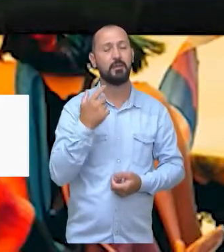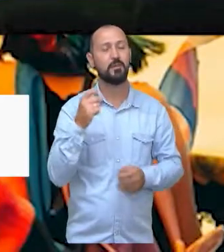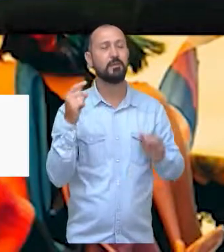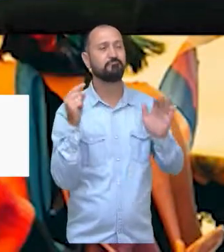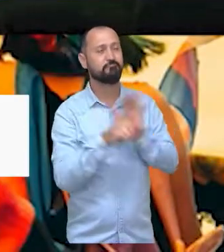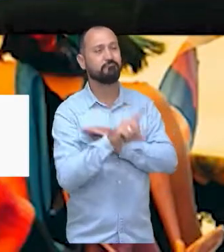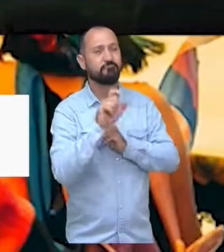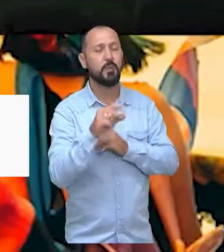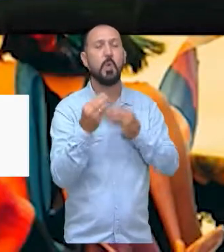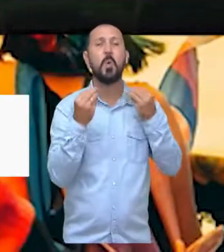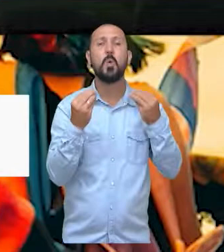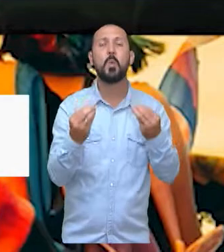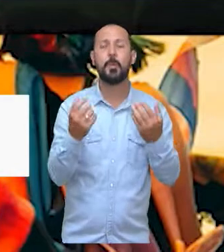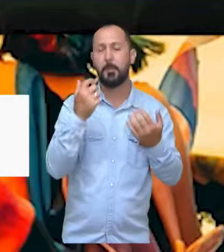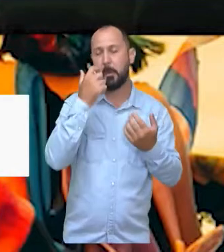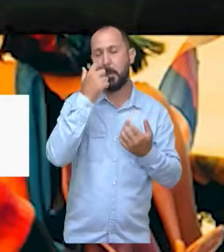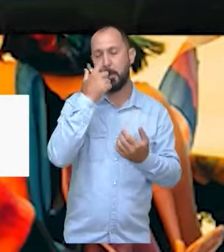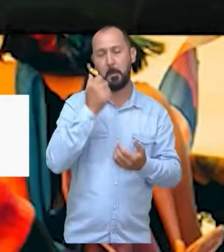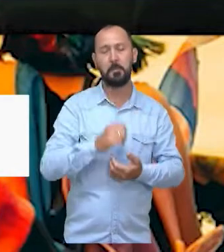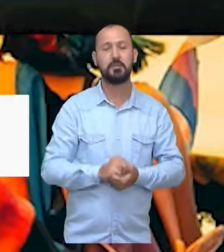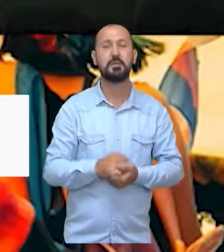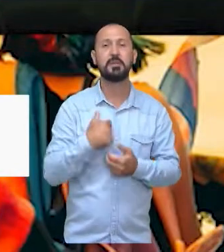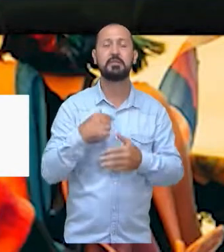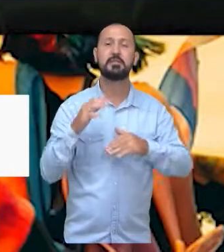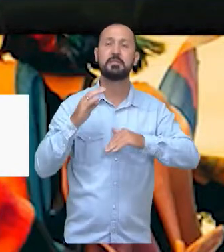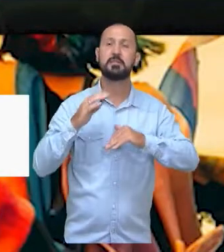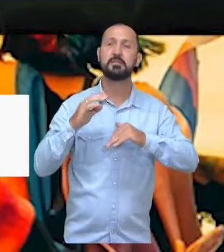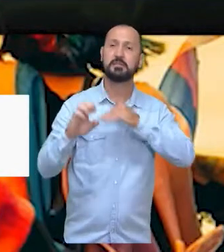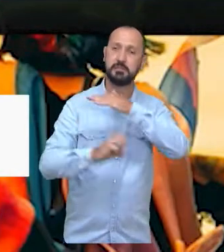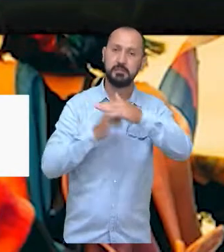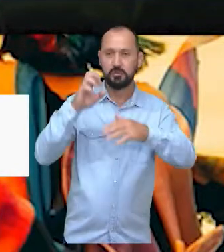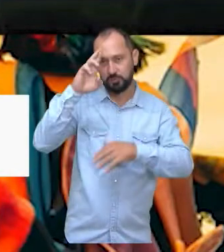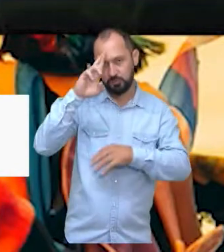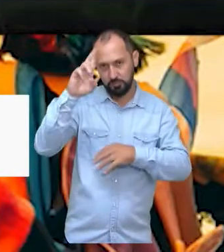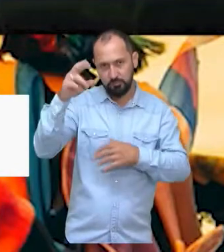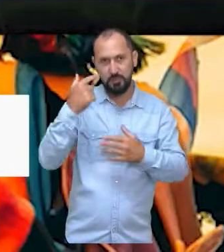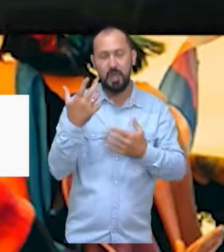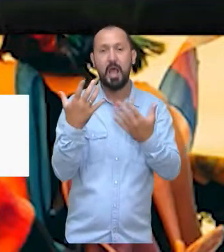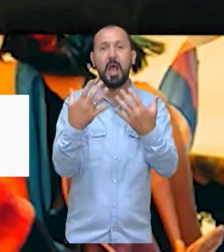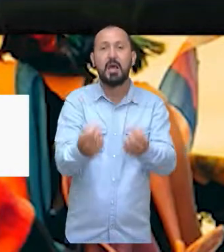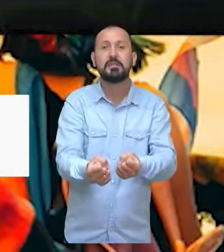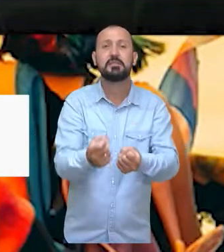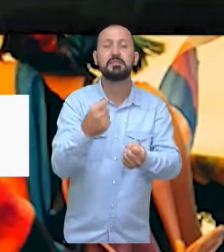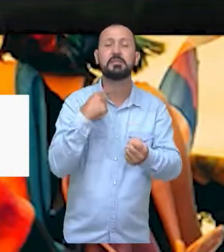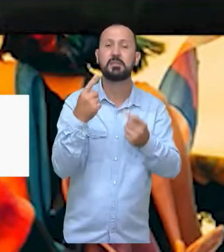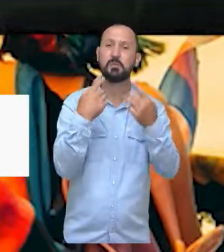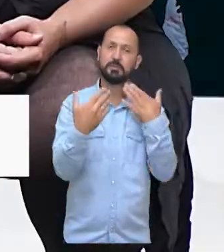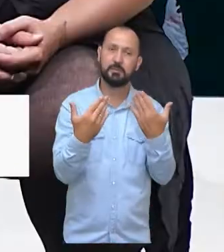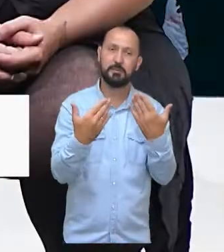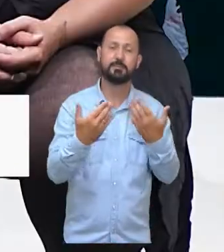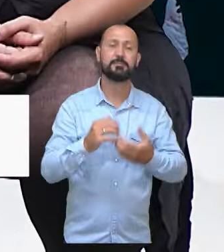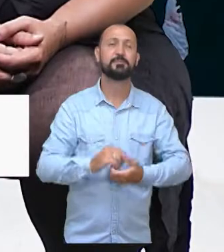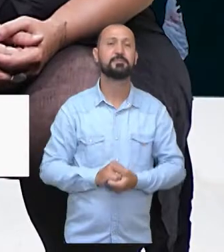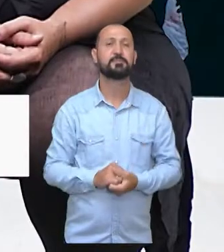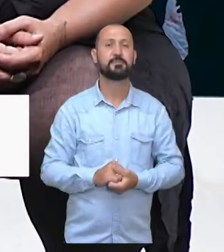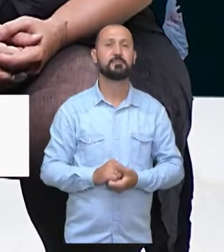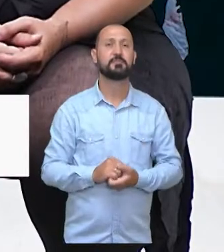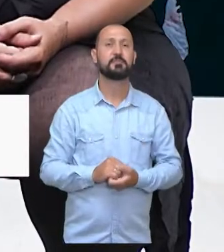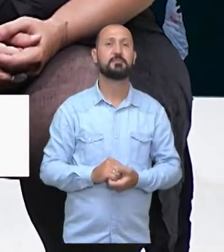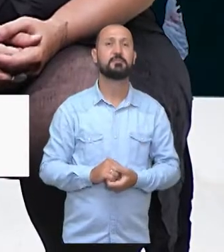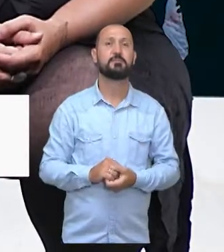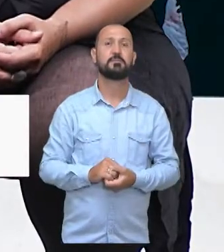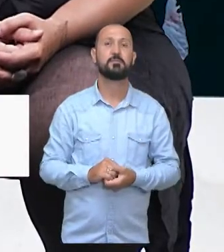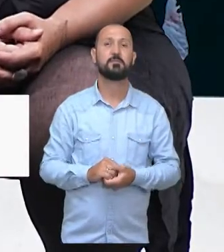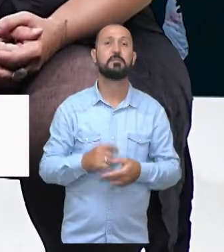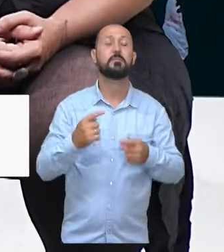esses empresários, né, eles aceitam esse debate, né? Porque, assim, é uma quebra de